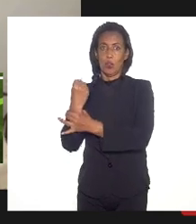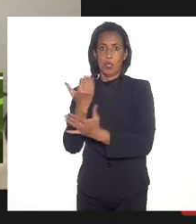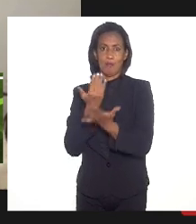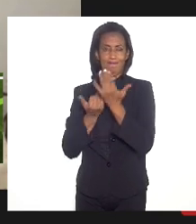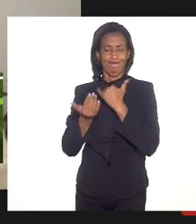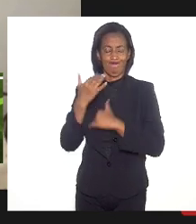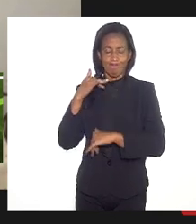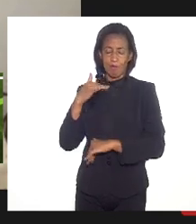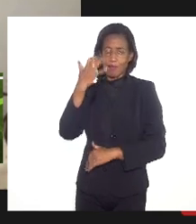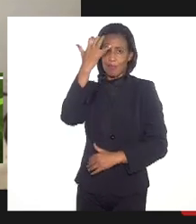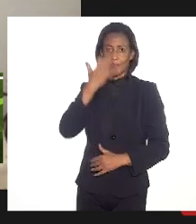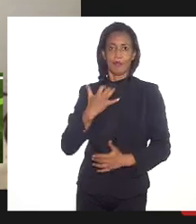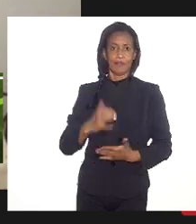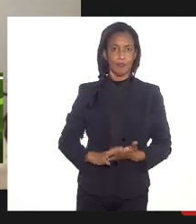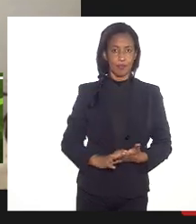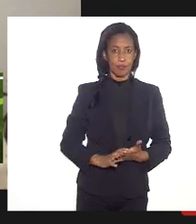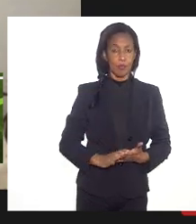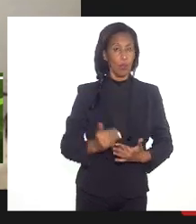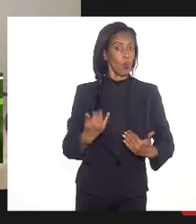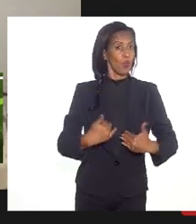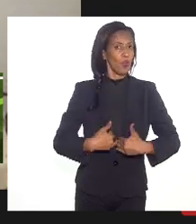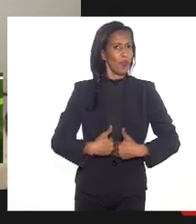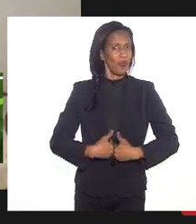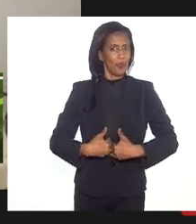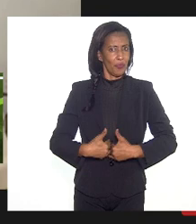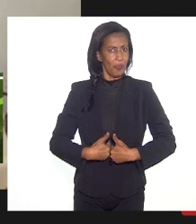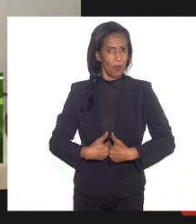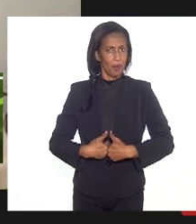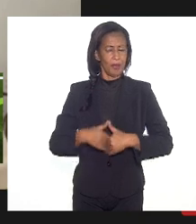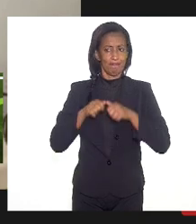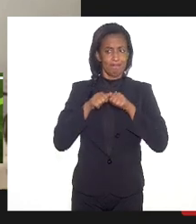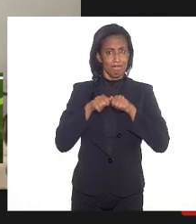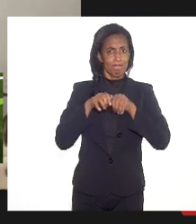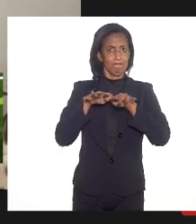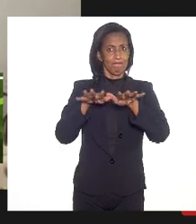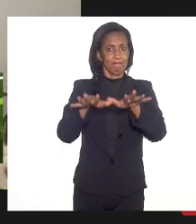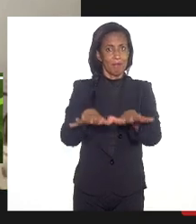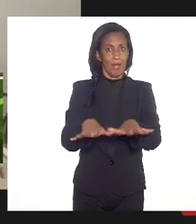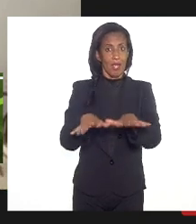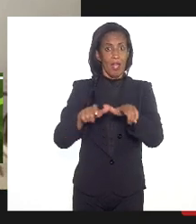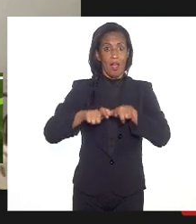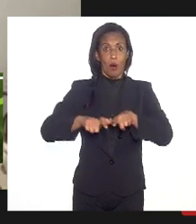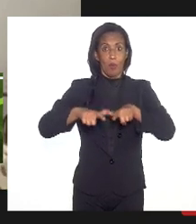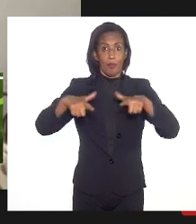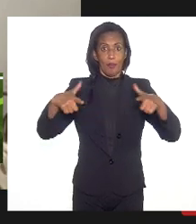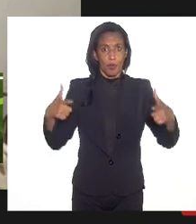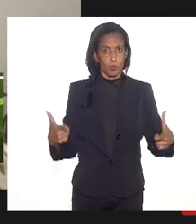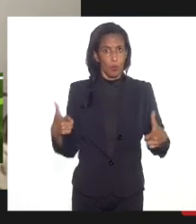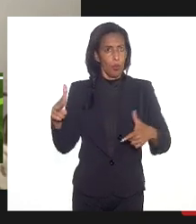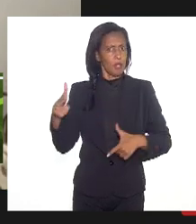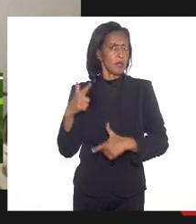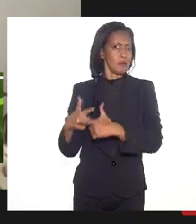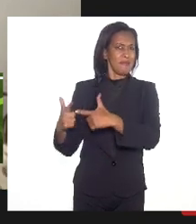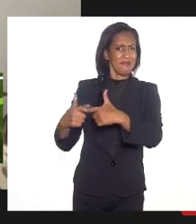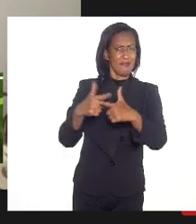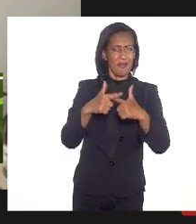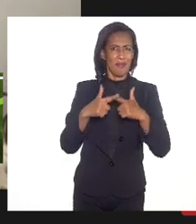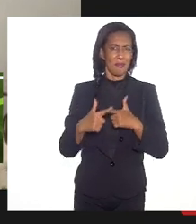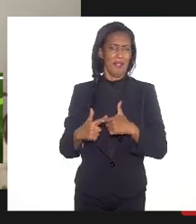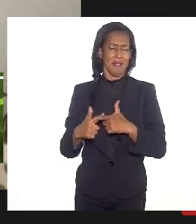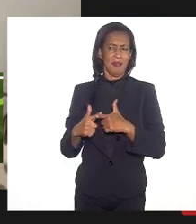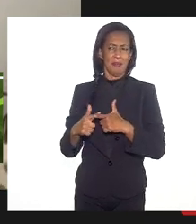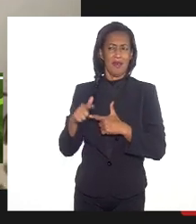grave, ou seja, com fome. Com a pandemia, isso significou um aumento maior dessa situação de